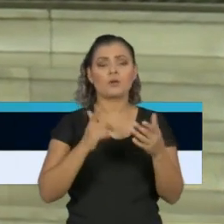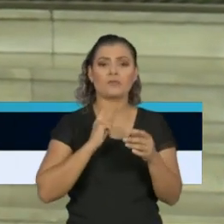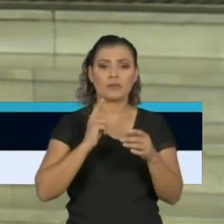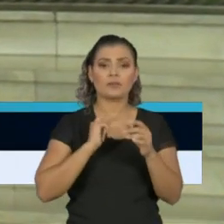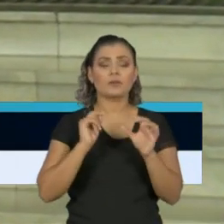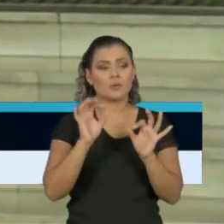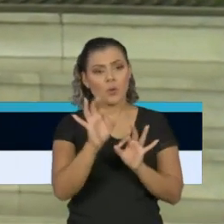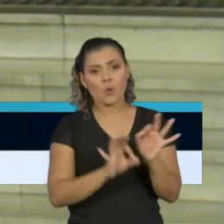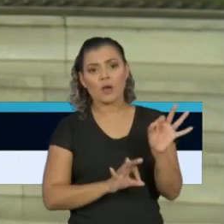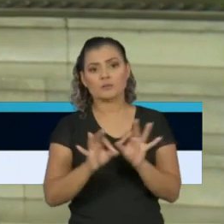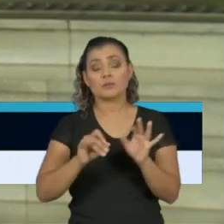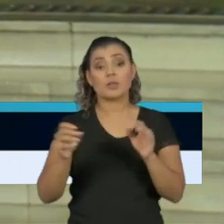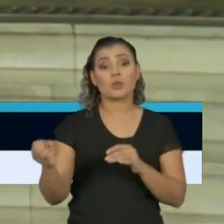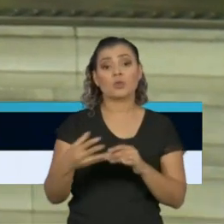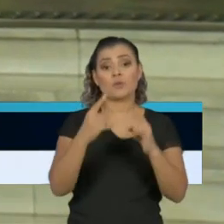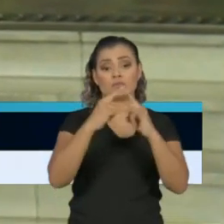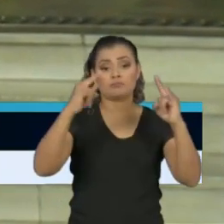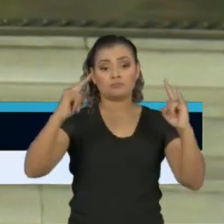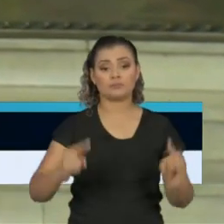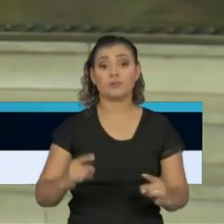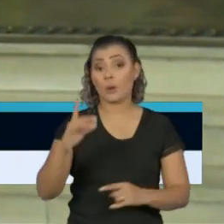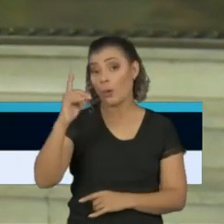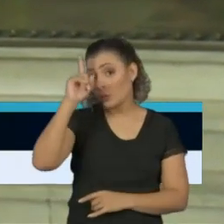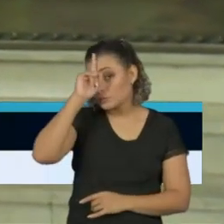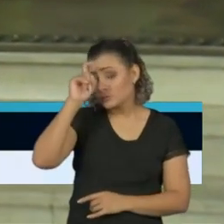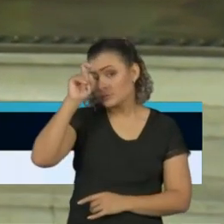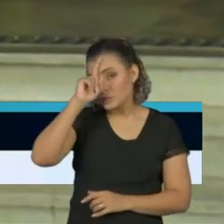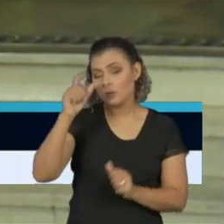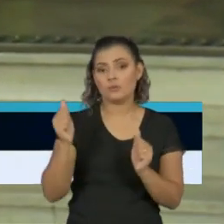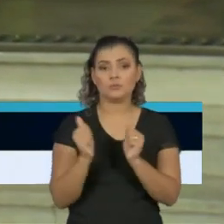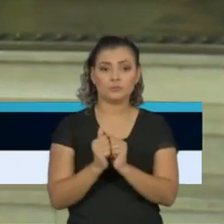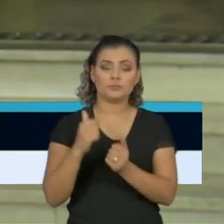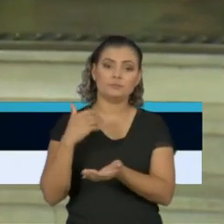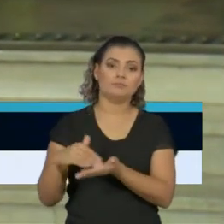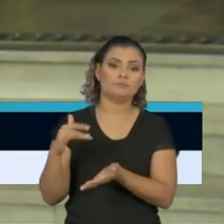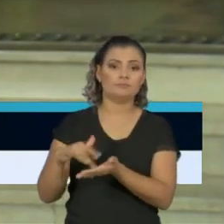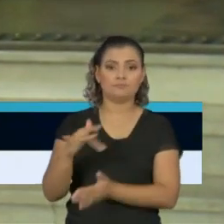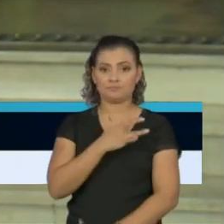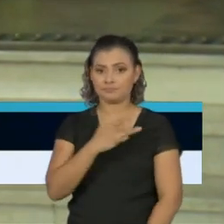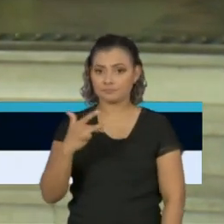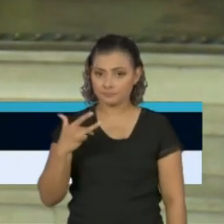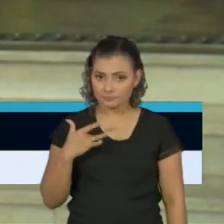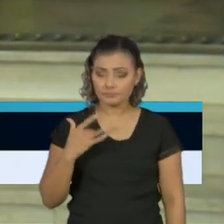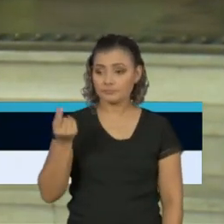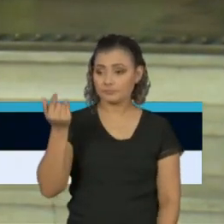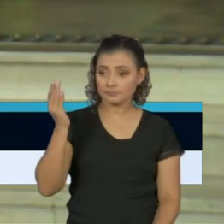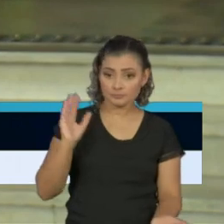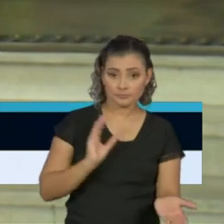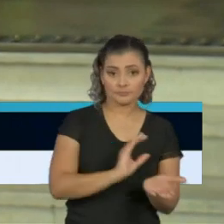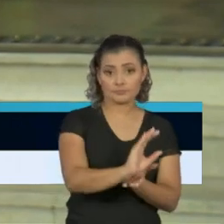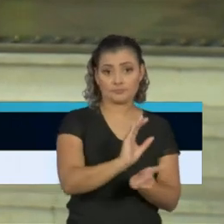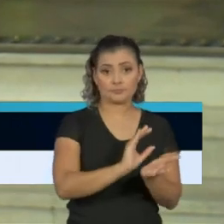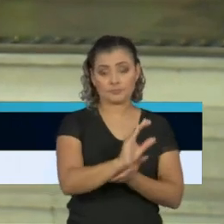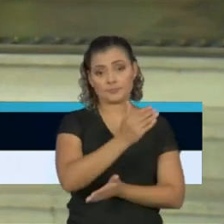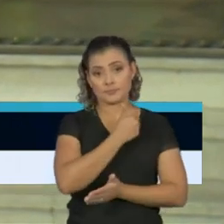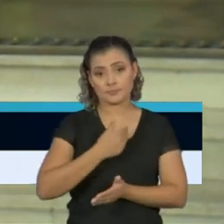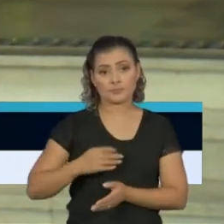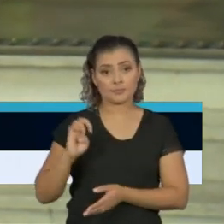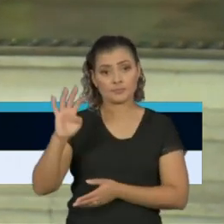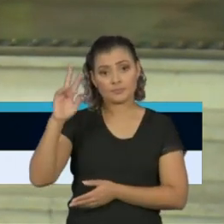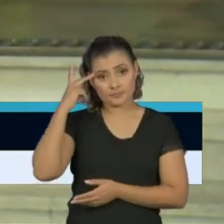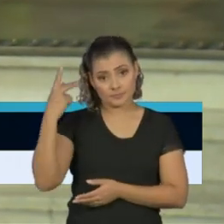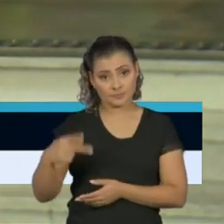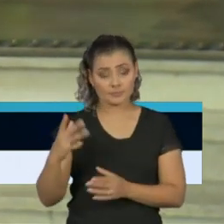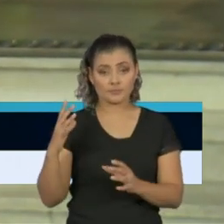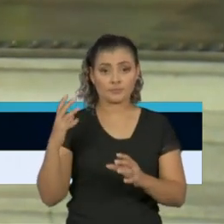estamos implantando um novo hospital de campanha com a nossa Secretaria da Saúde, o investimento do governo do estado de São Paulo,